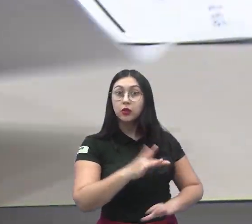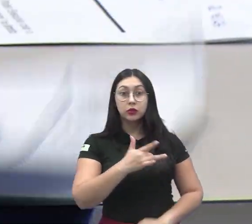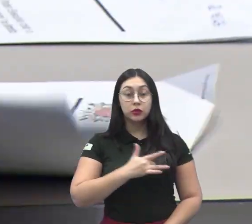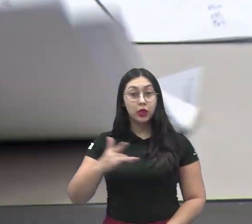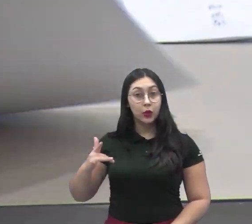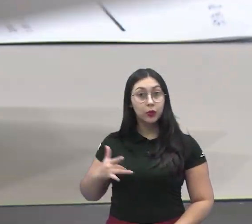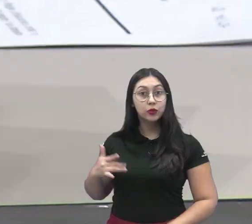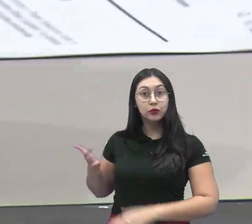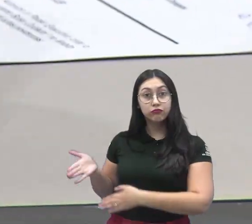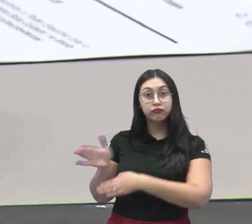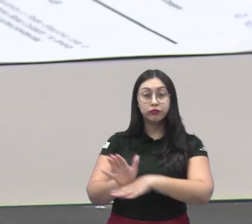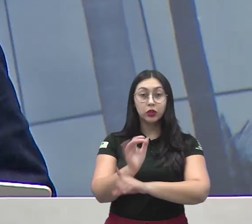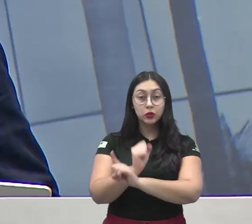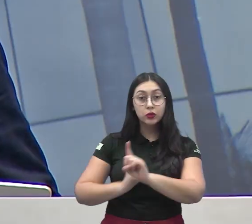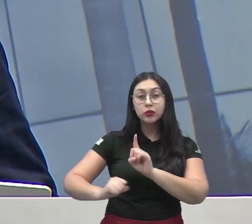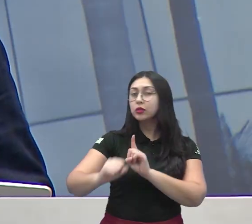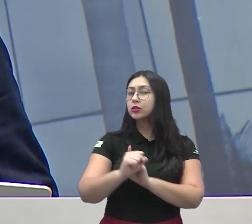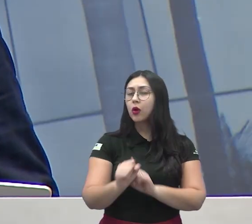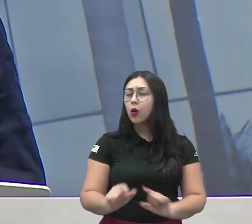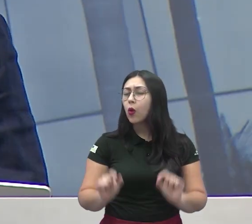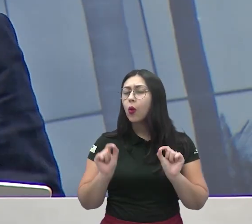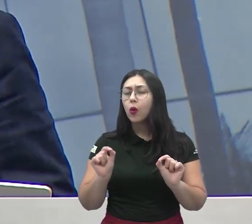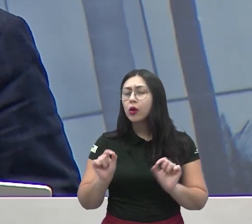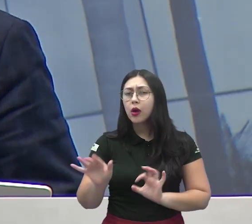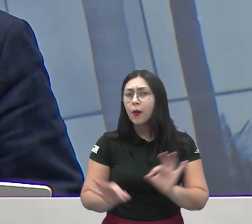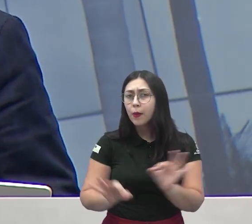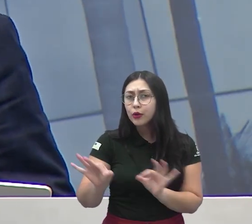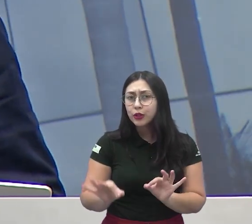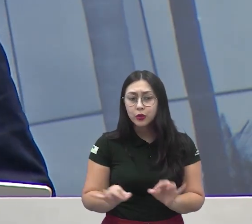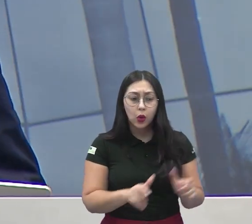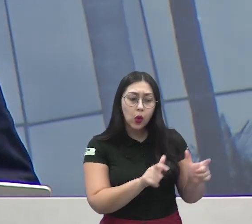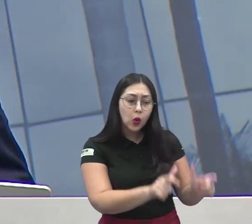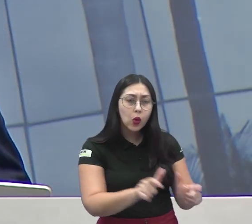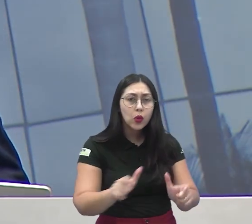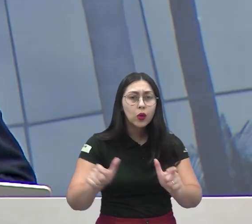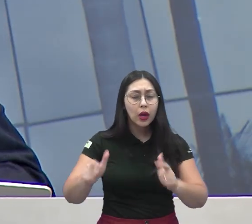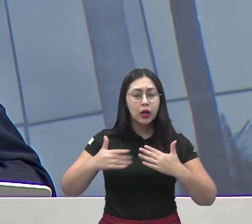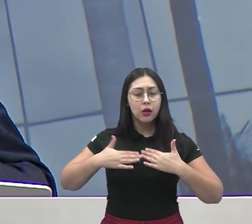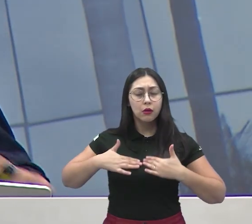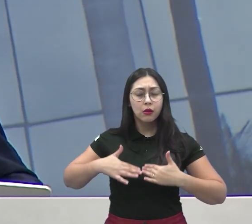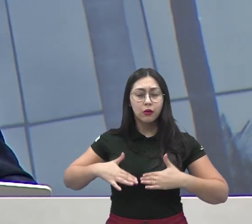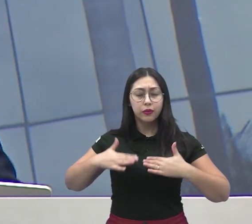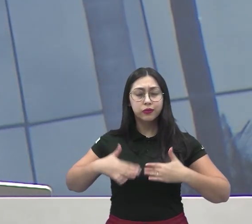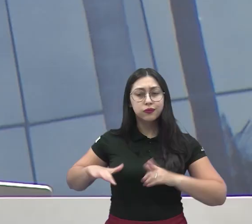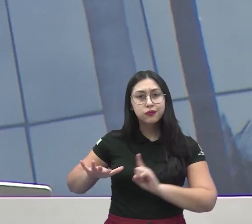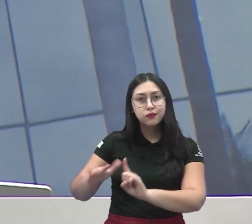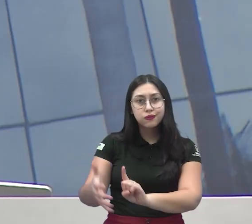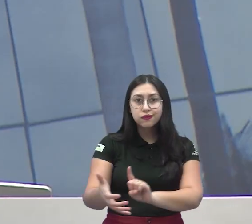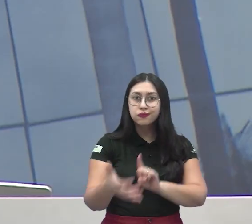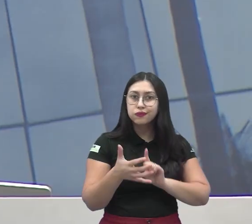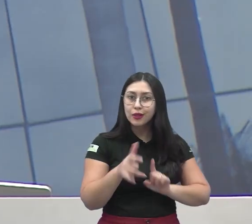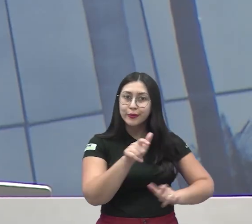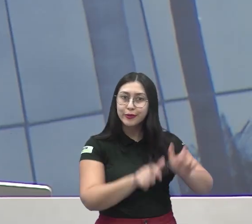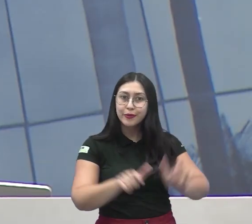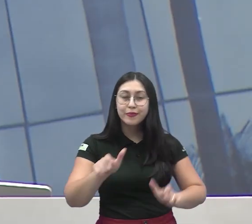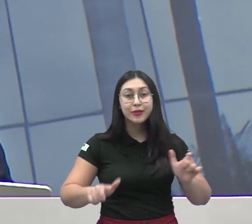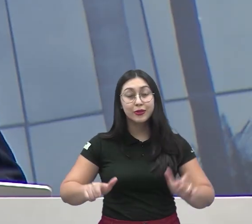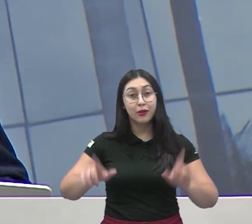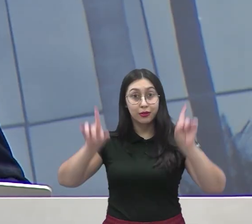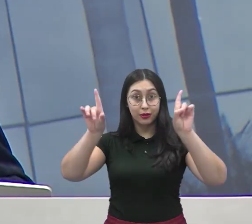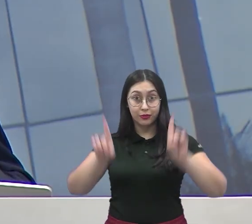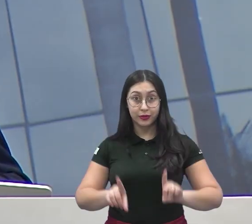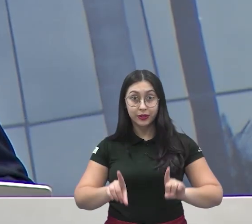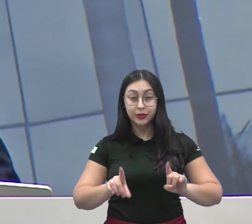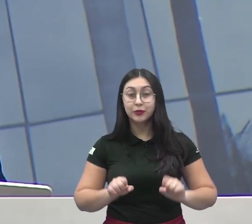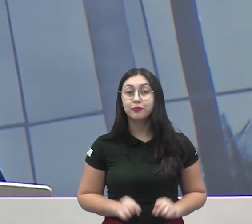e assistência social da cidade. Este programa cria ambientes multissensoriais de acolhimento e regulação para